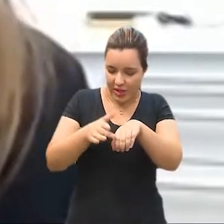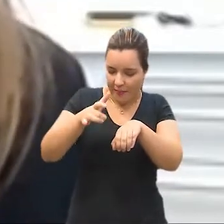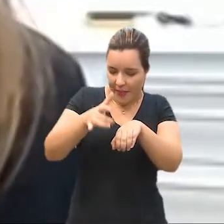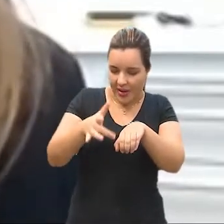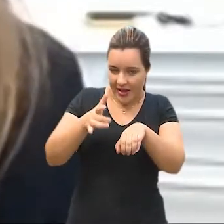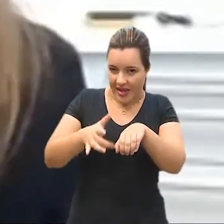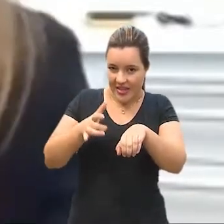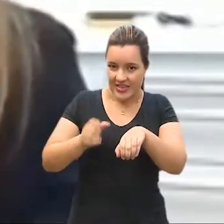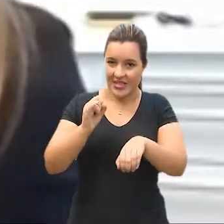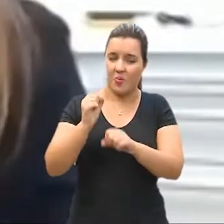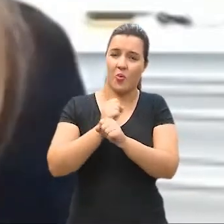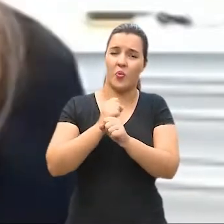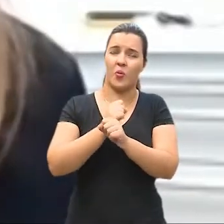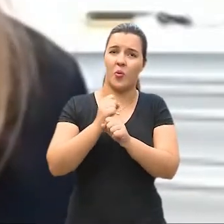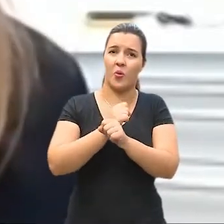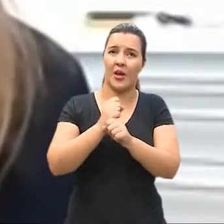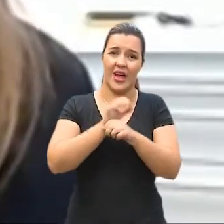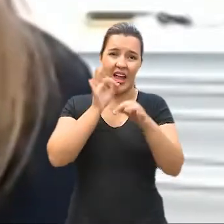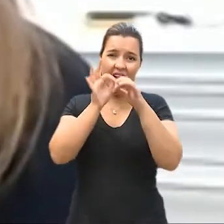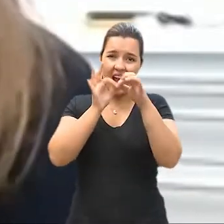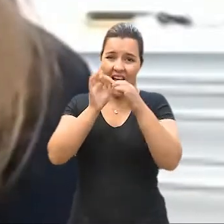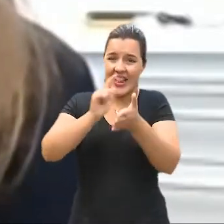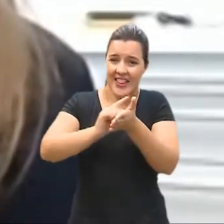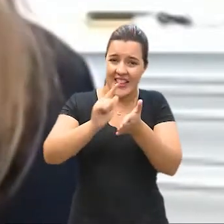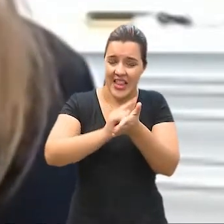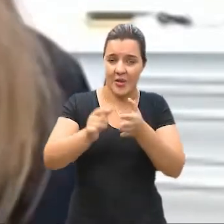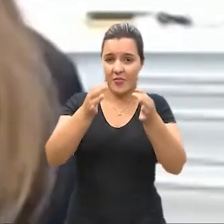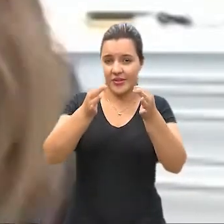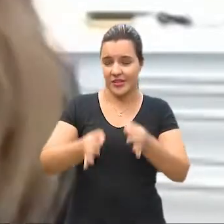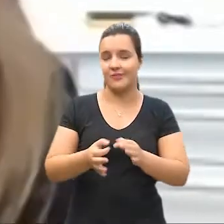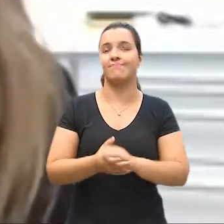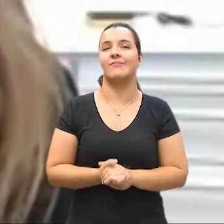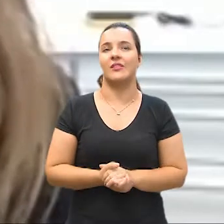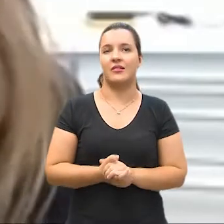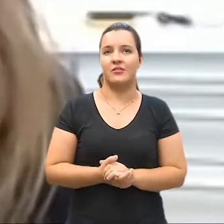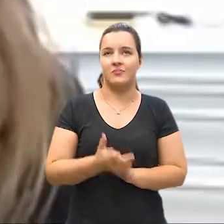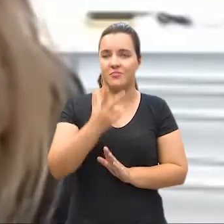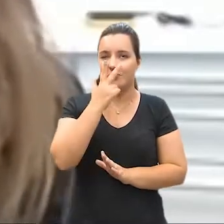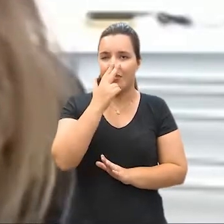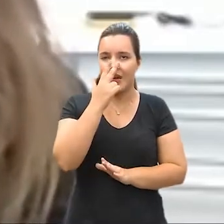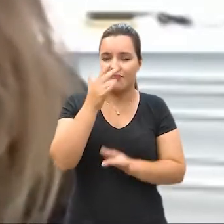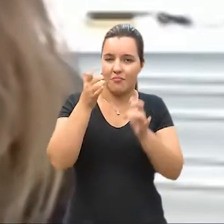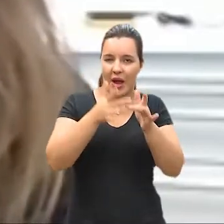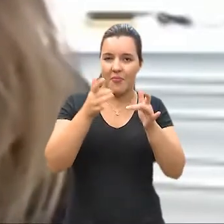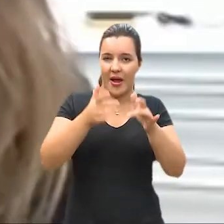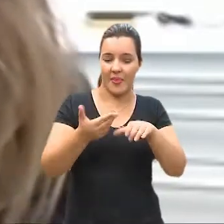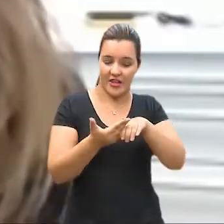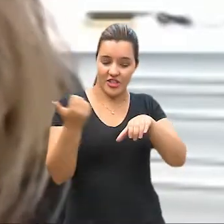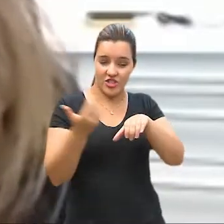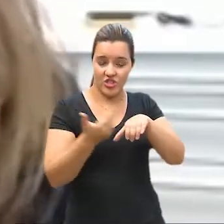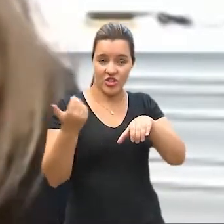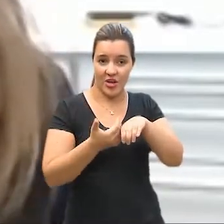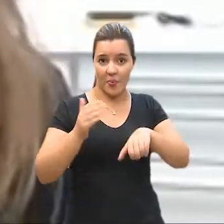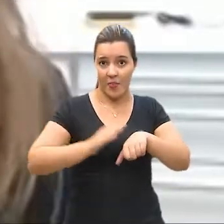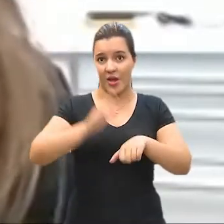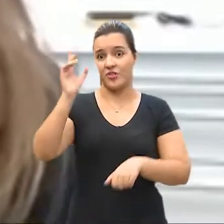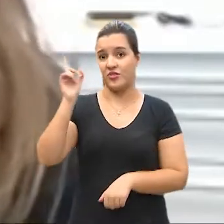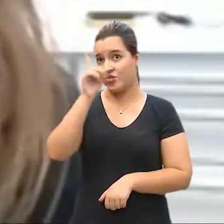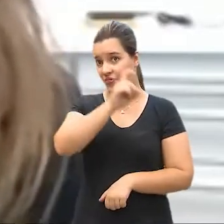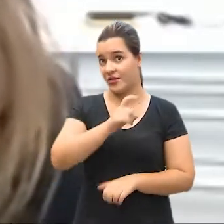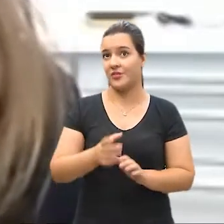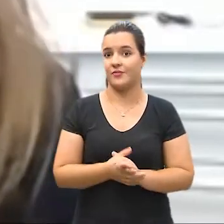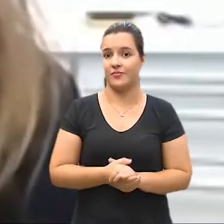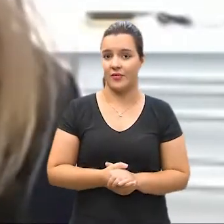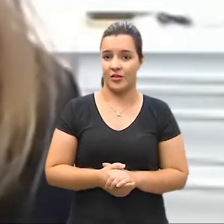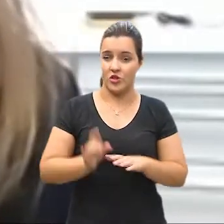você deixa, né, fica muito tempo sem fazer higienização, ele acumula e fica mais difícil de tirar. Então, o tártaro em si,